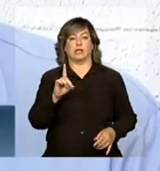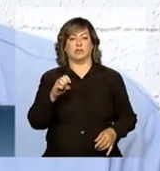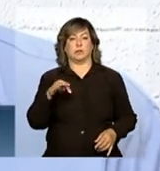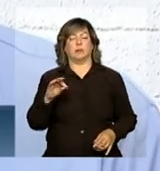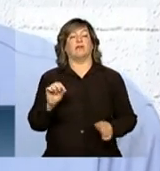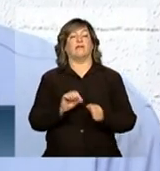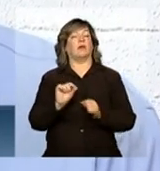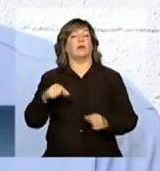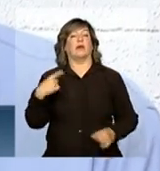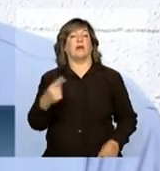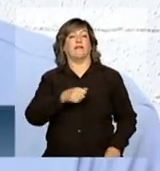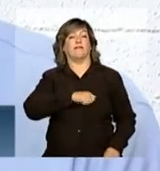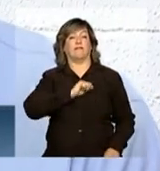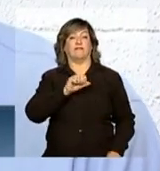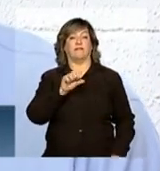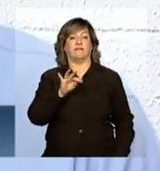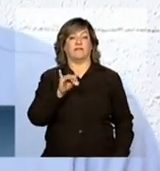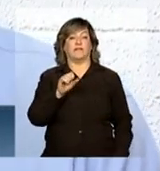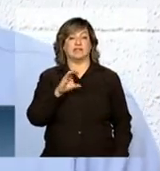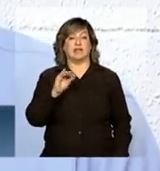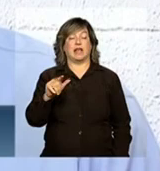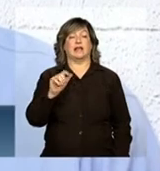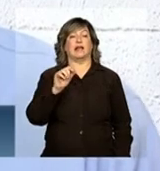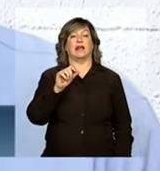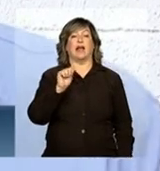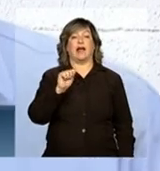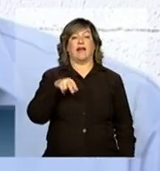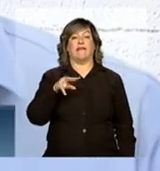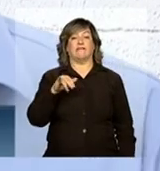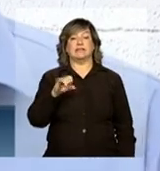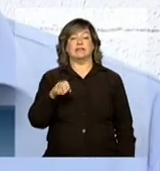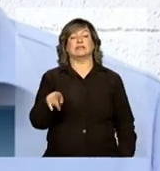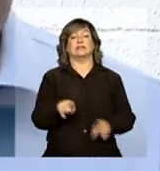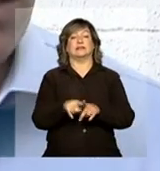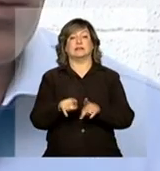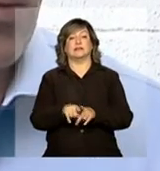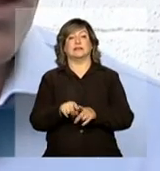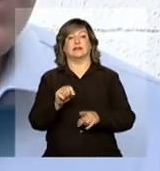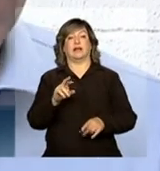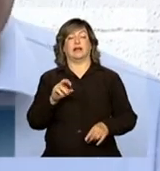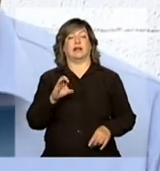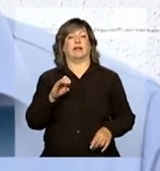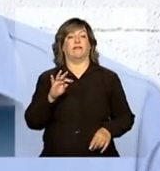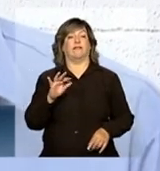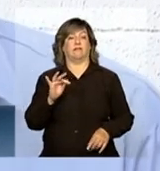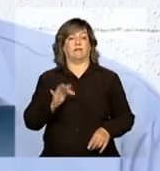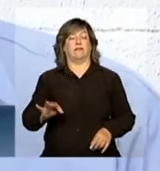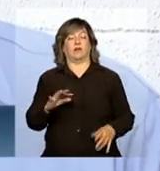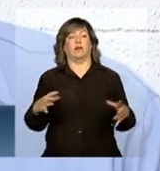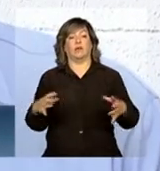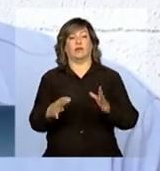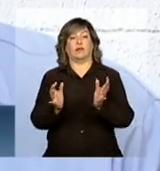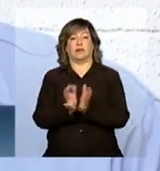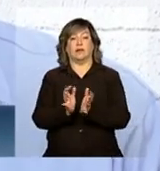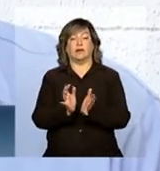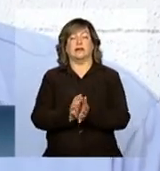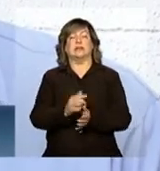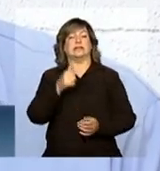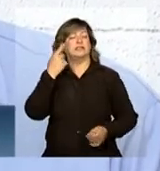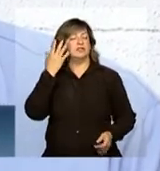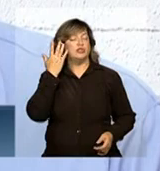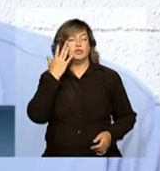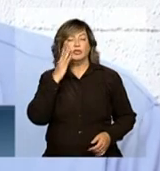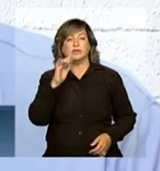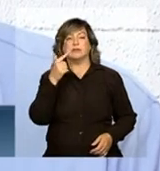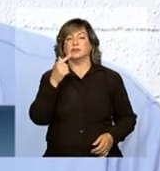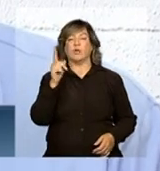os fiscais, a Anvisa e também a Receita Federal trabalhassem durante 24 horas e 7 dias por semana.